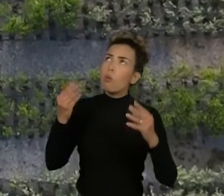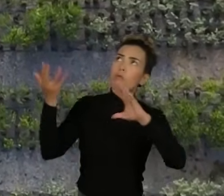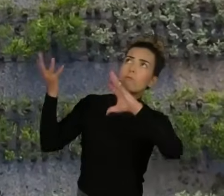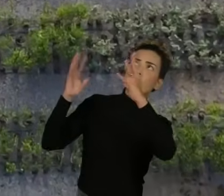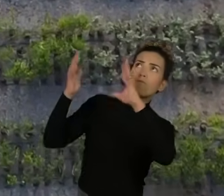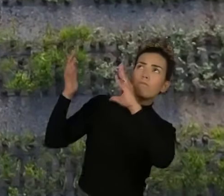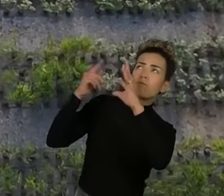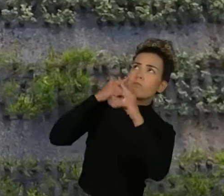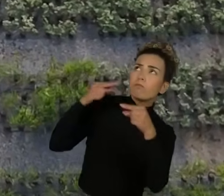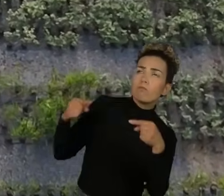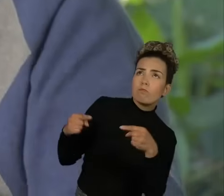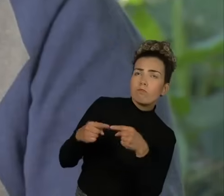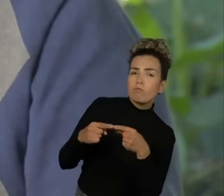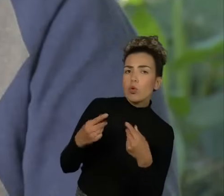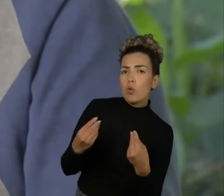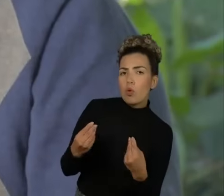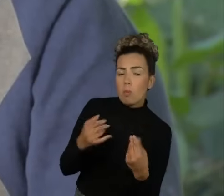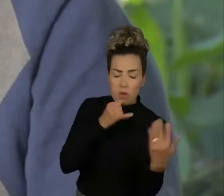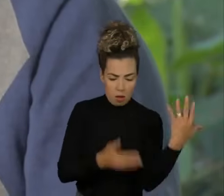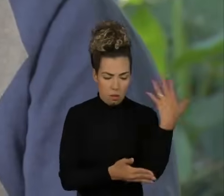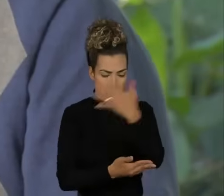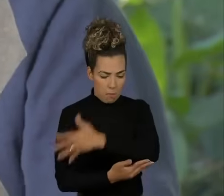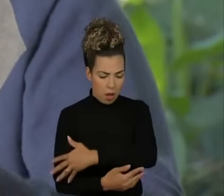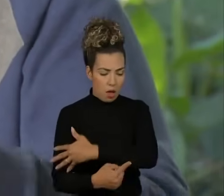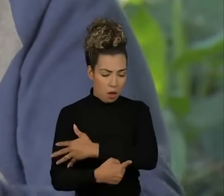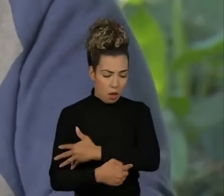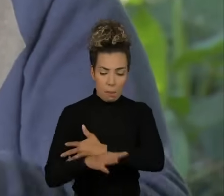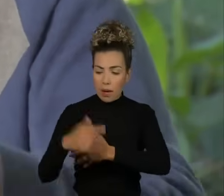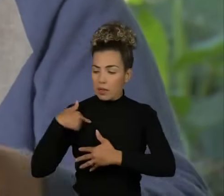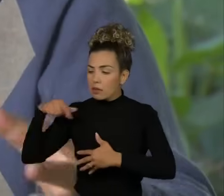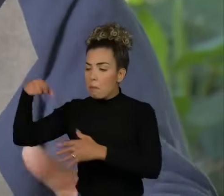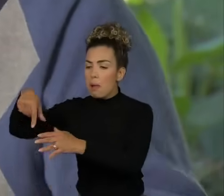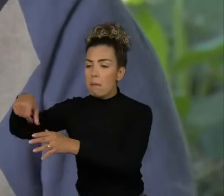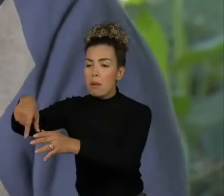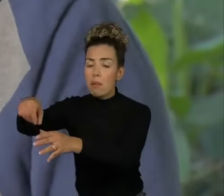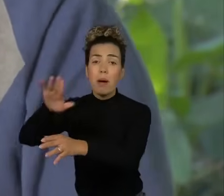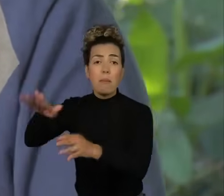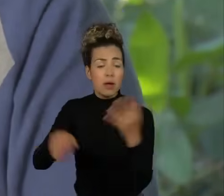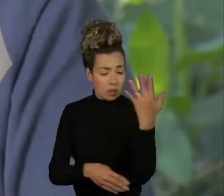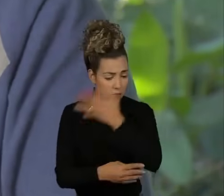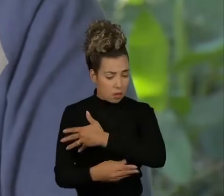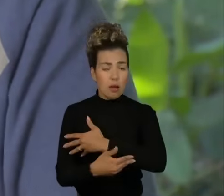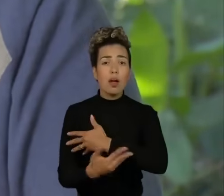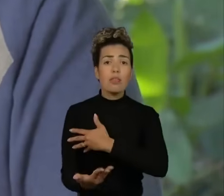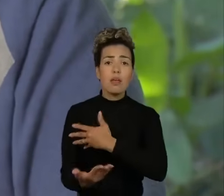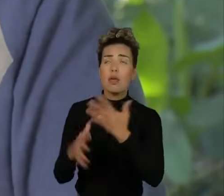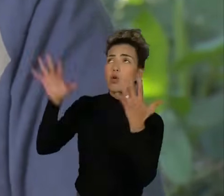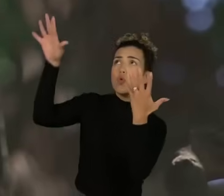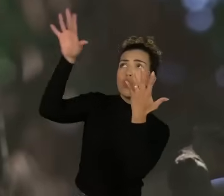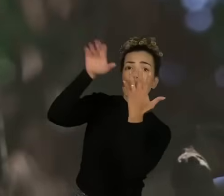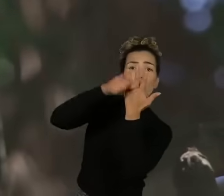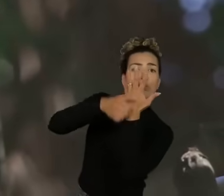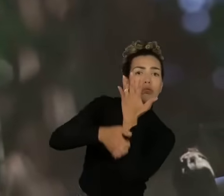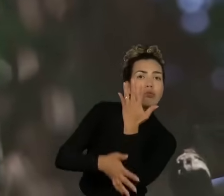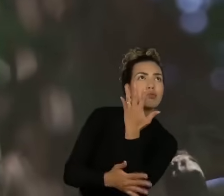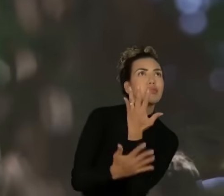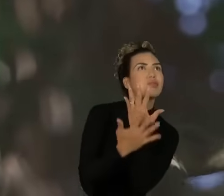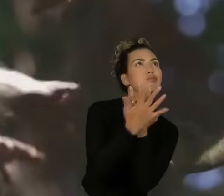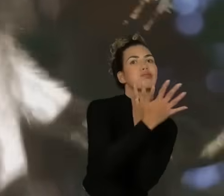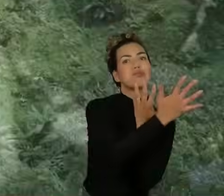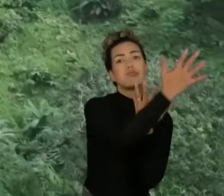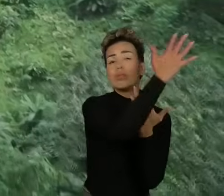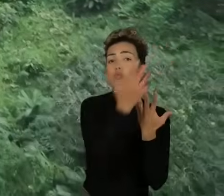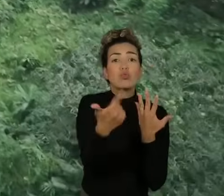restaura uma área florestal, vai estar retirando CO2 da atmosfera e acumulando ele no lenho das árvores.